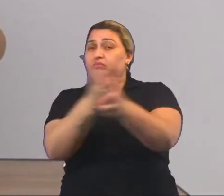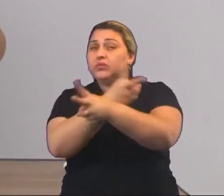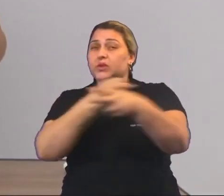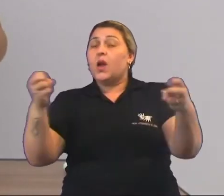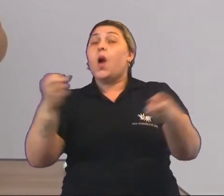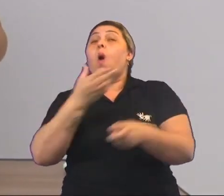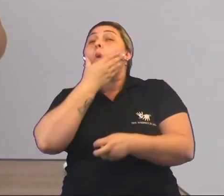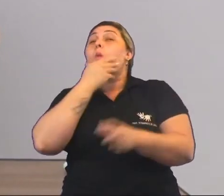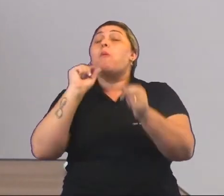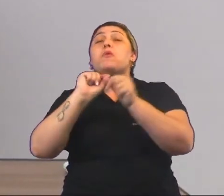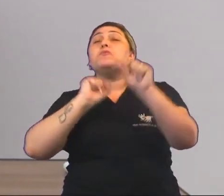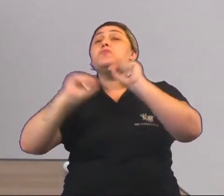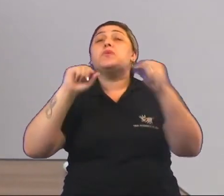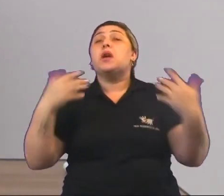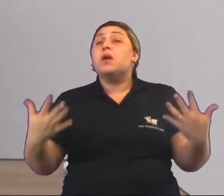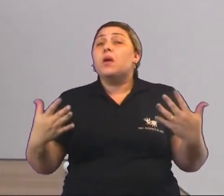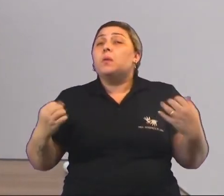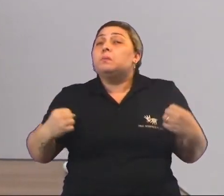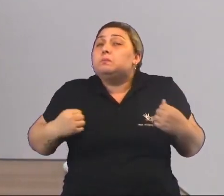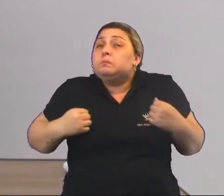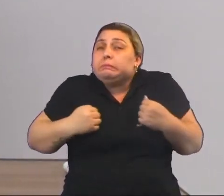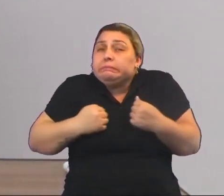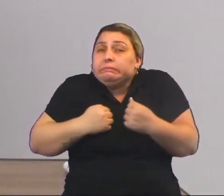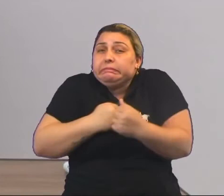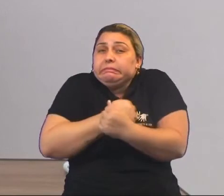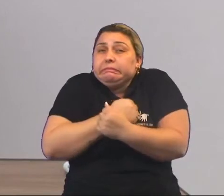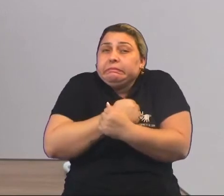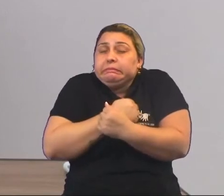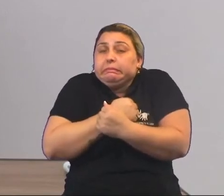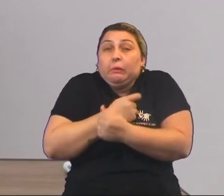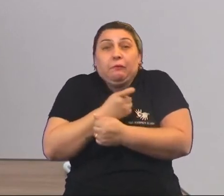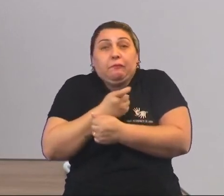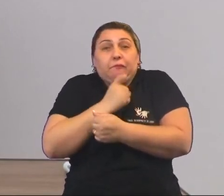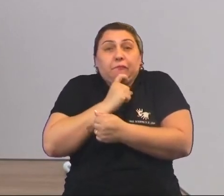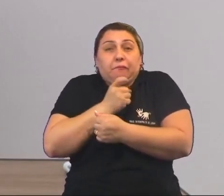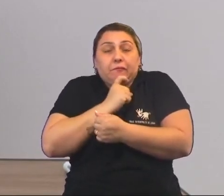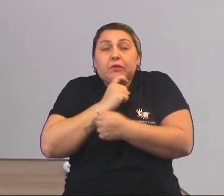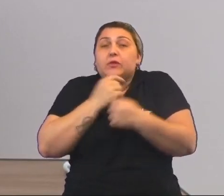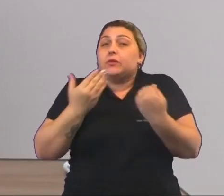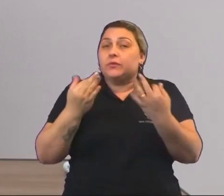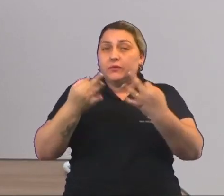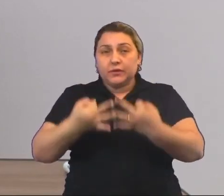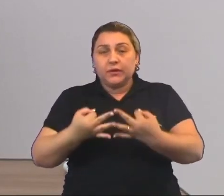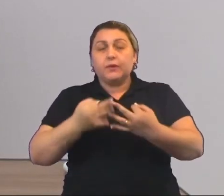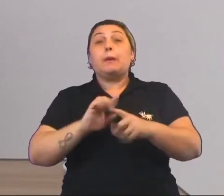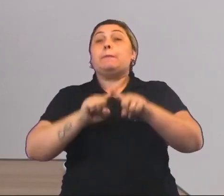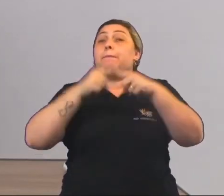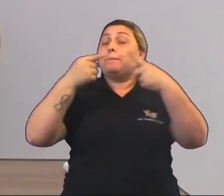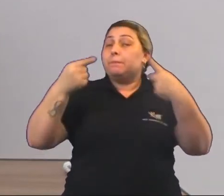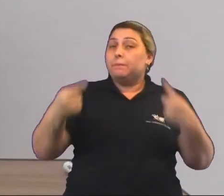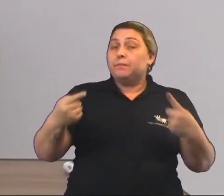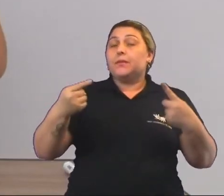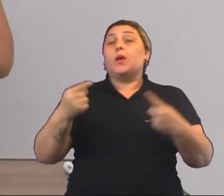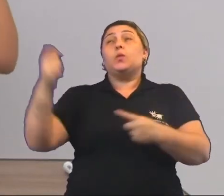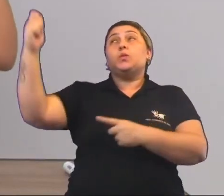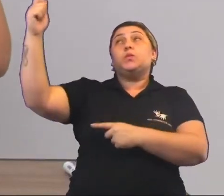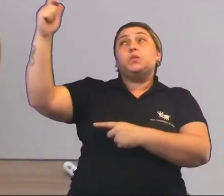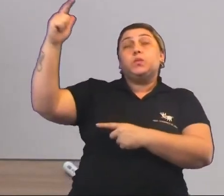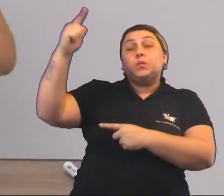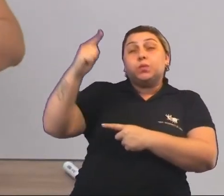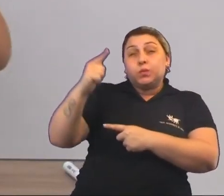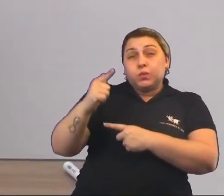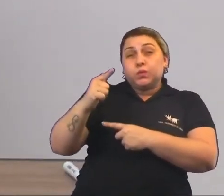mais o viajante fazia o quê com o casaco? Ó, apertava o casaco, certo? Mas o